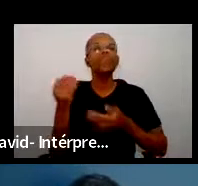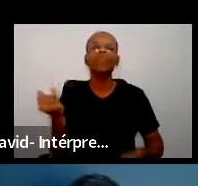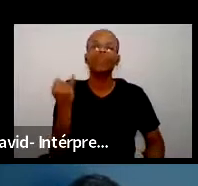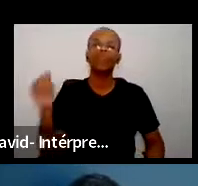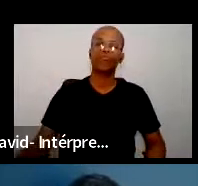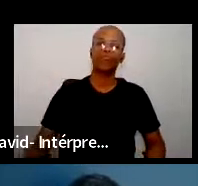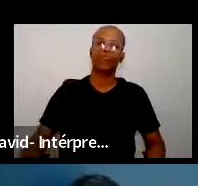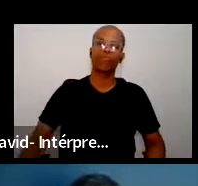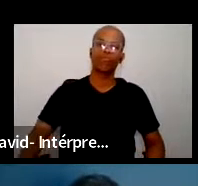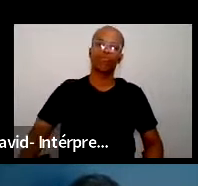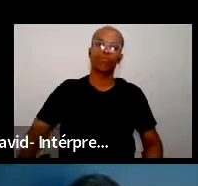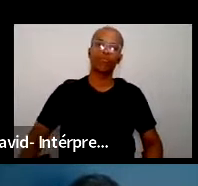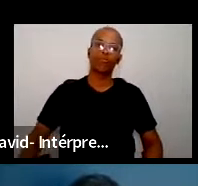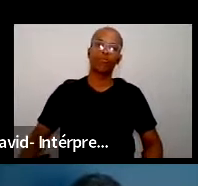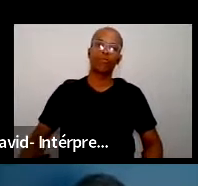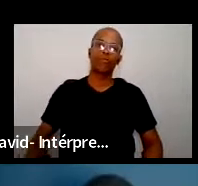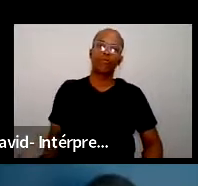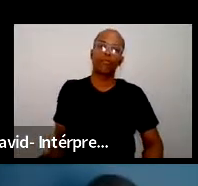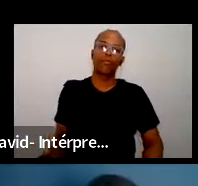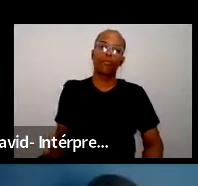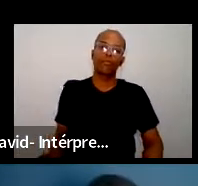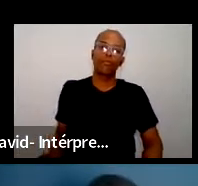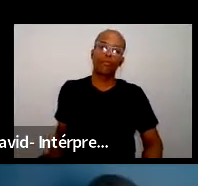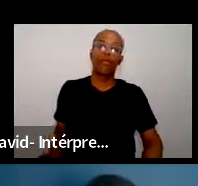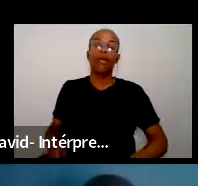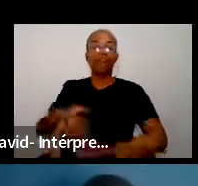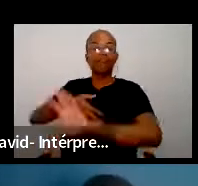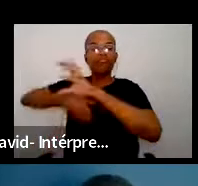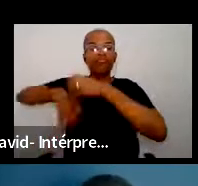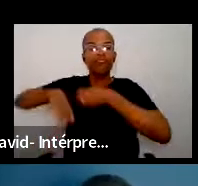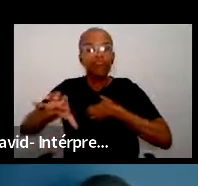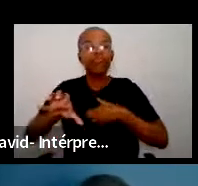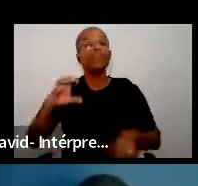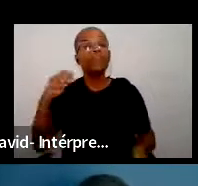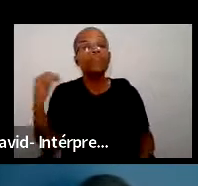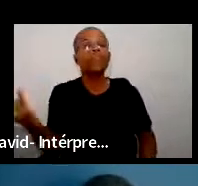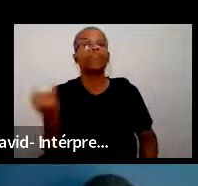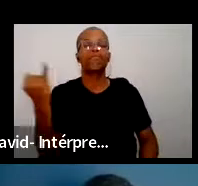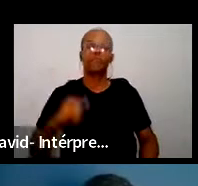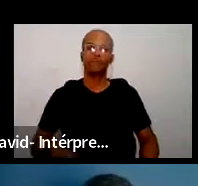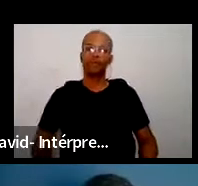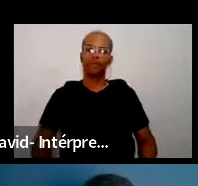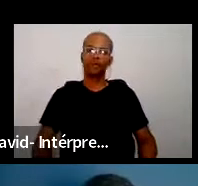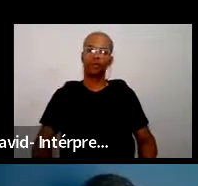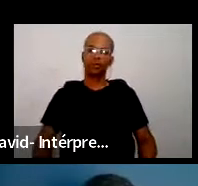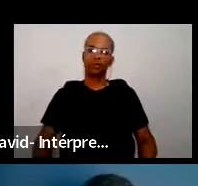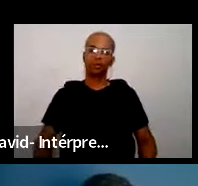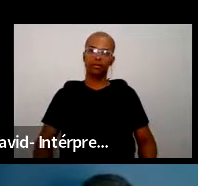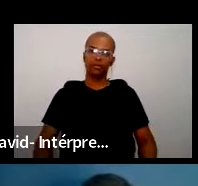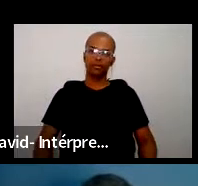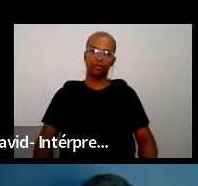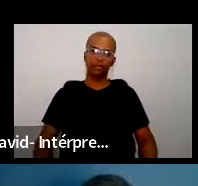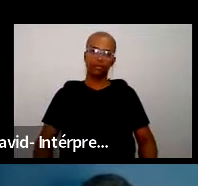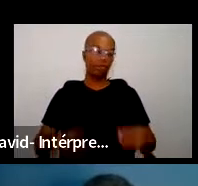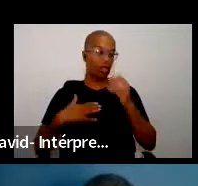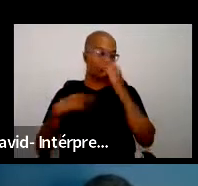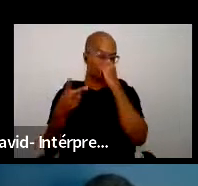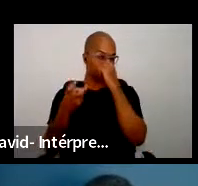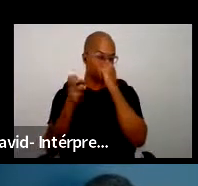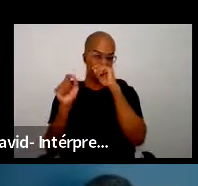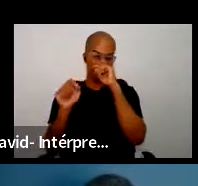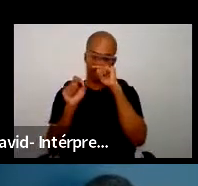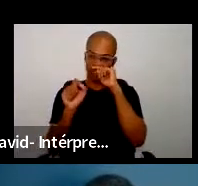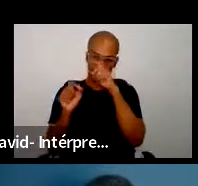para poder, na verdade, falar na fala do outro, é uma coisa que eu acho que é muito importante. E eu vejo que o que as pessoas